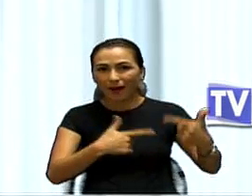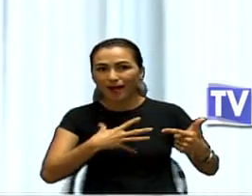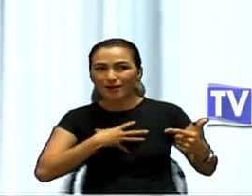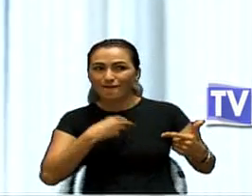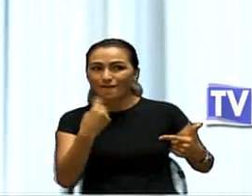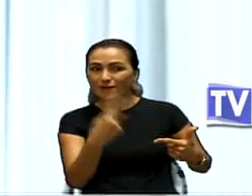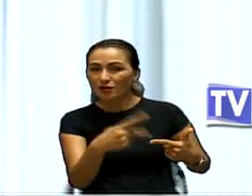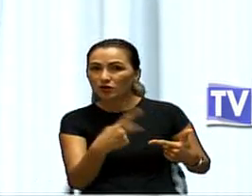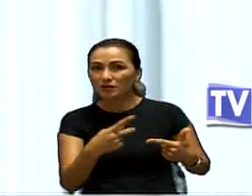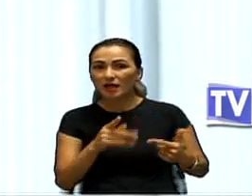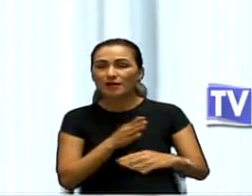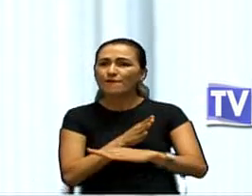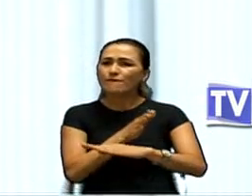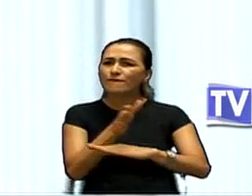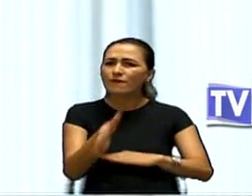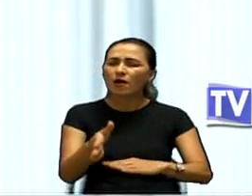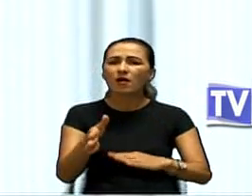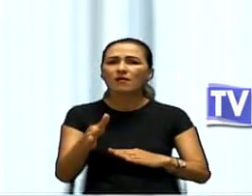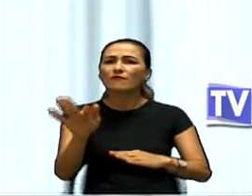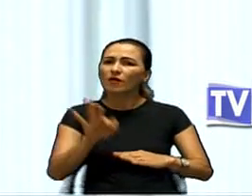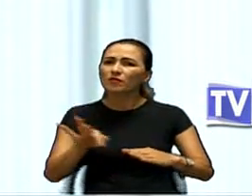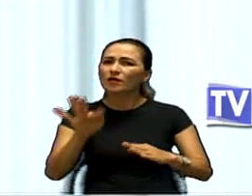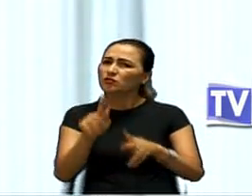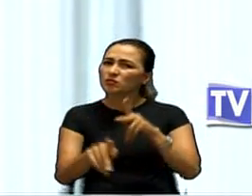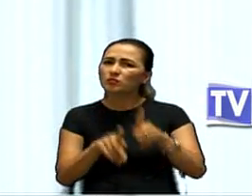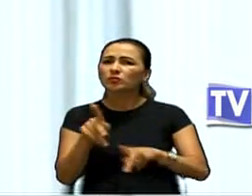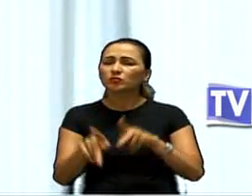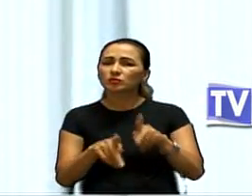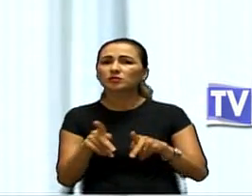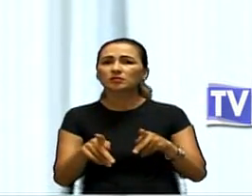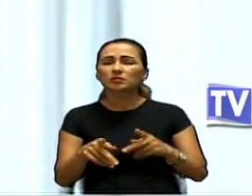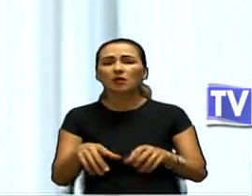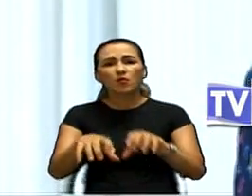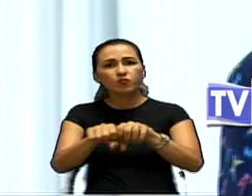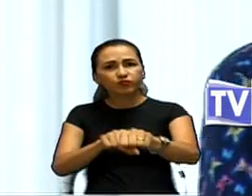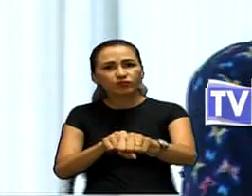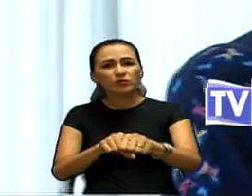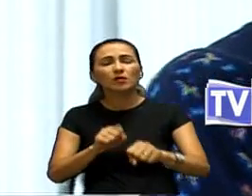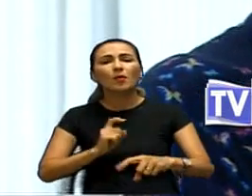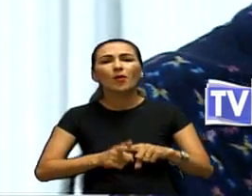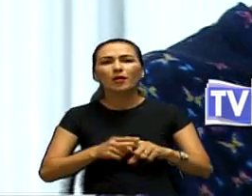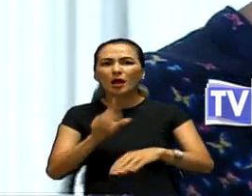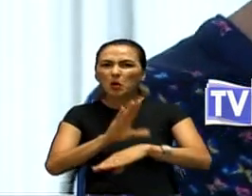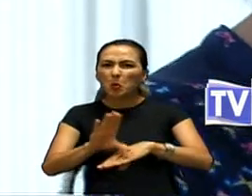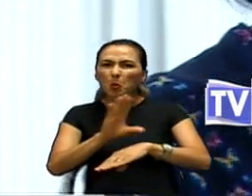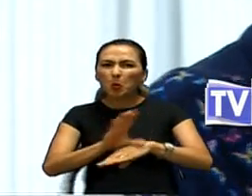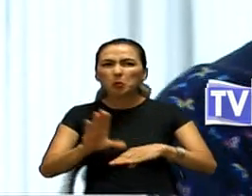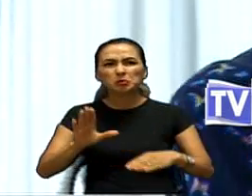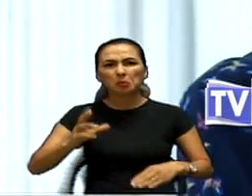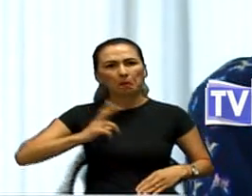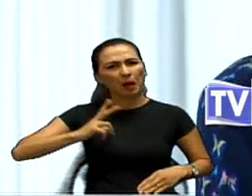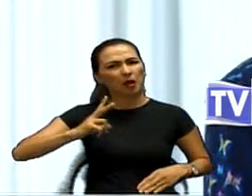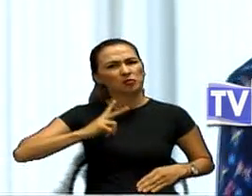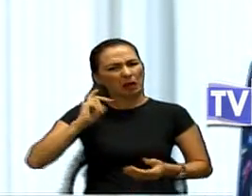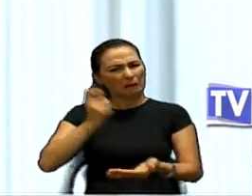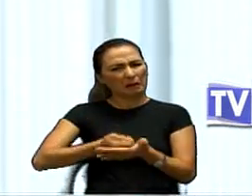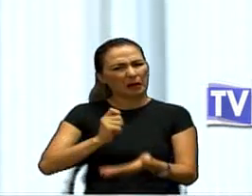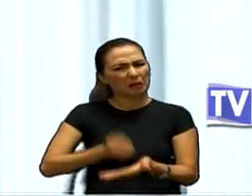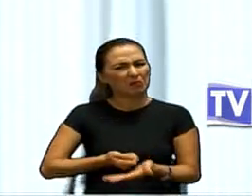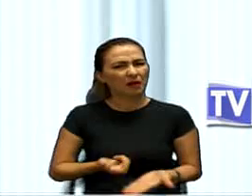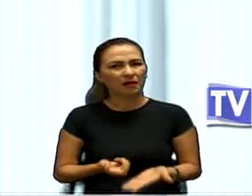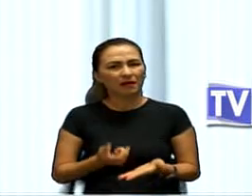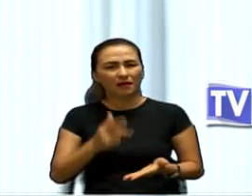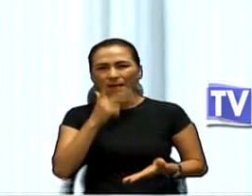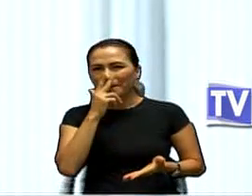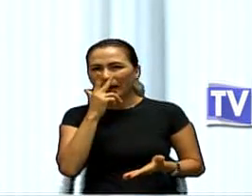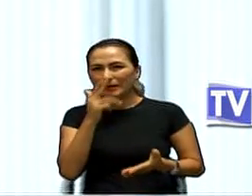de frequentar, né? De ser formados. Porque ainda é muito elitizado esses cursos, né? Sim. É um curso muito elitizado. E daí